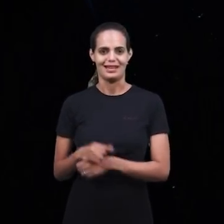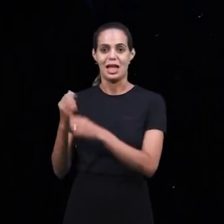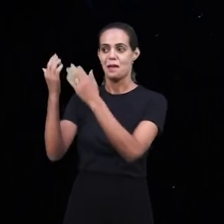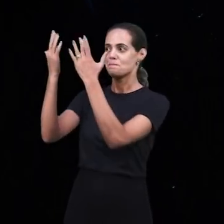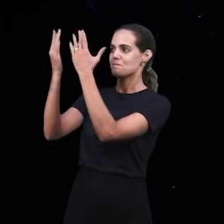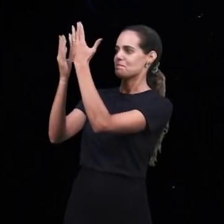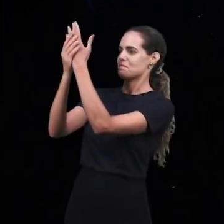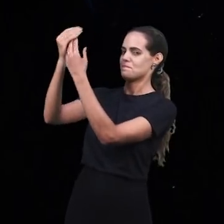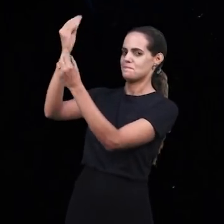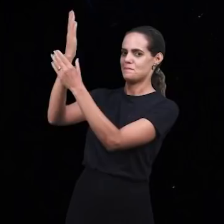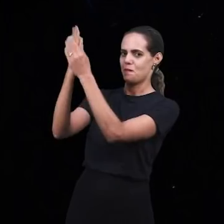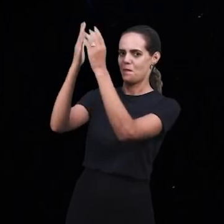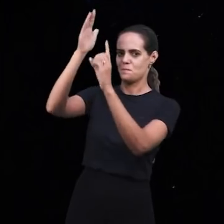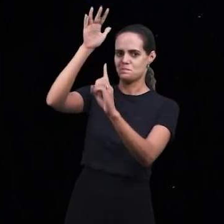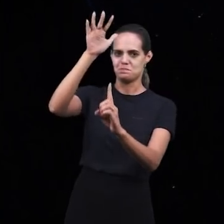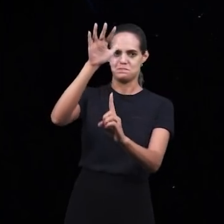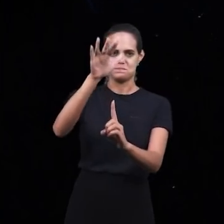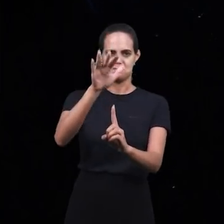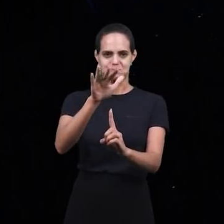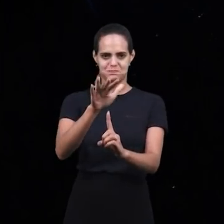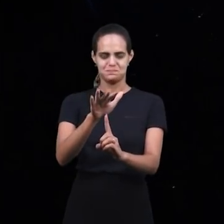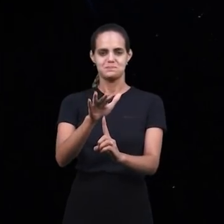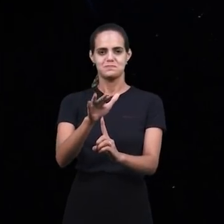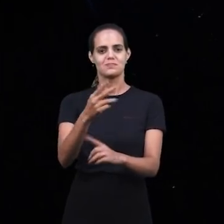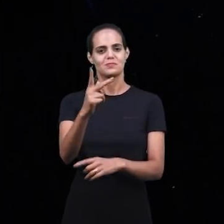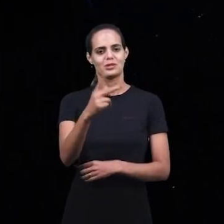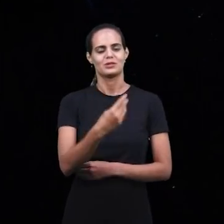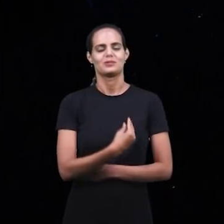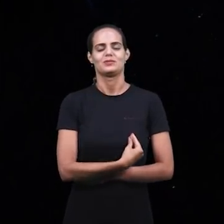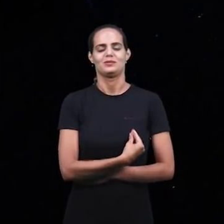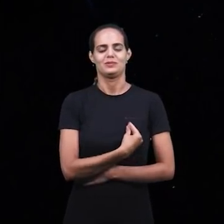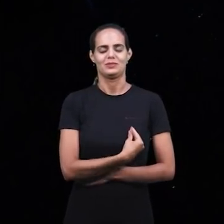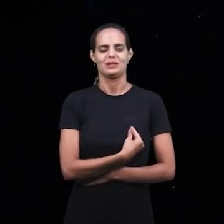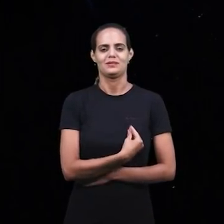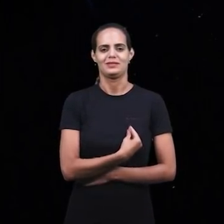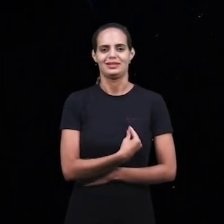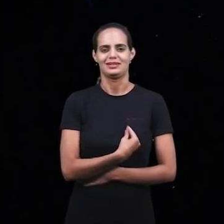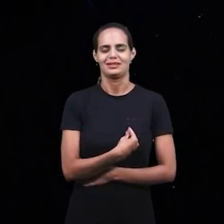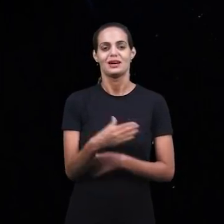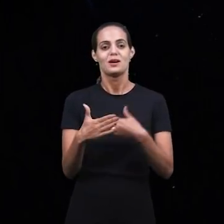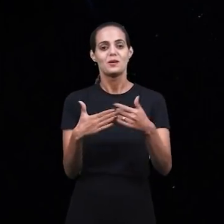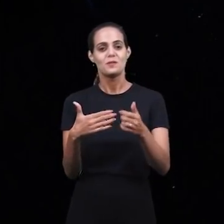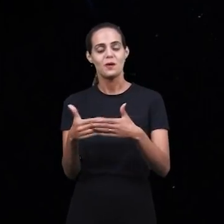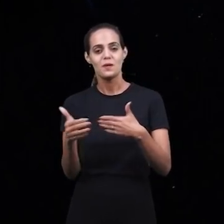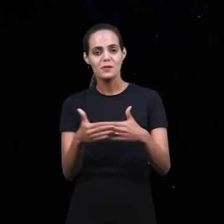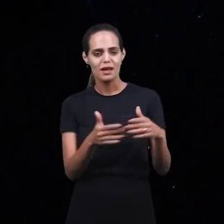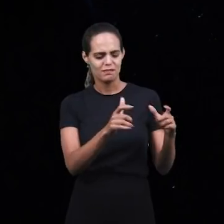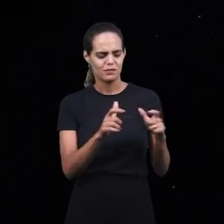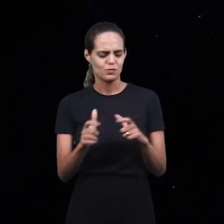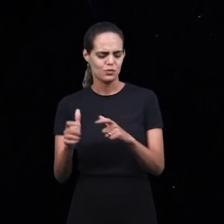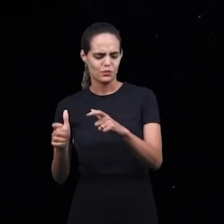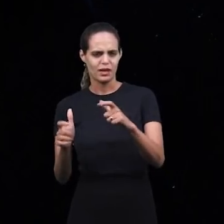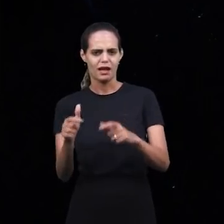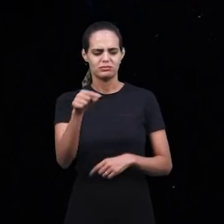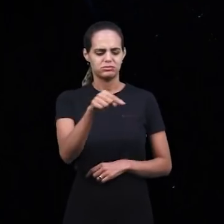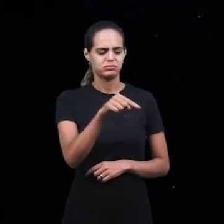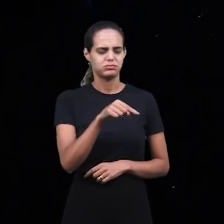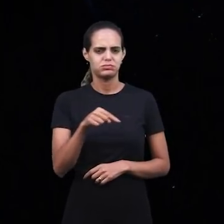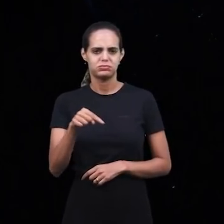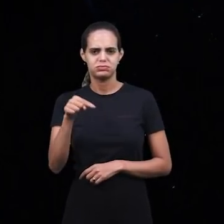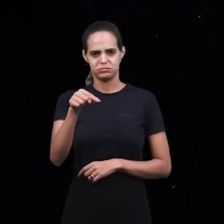Minha mão estendida para ti, por onde quer que